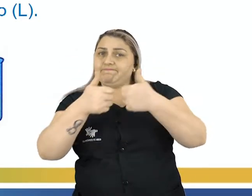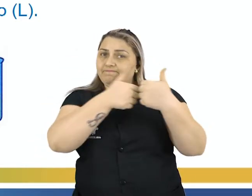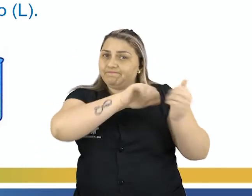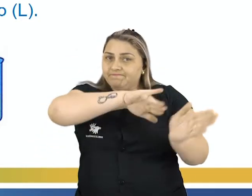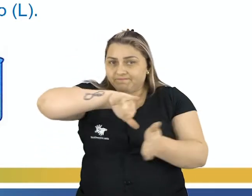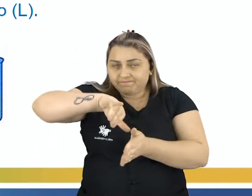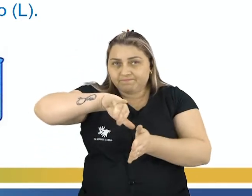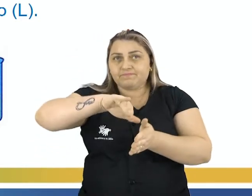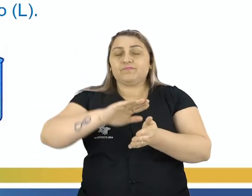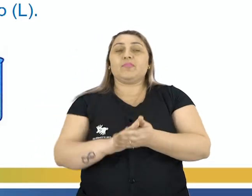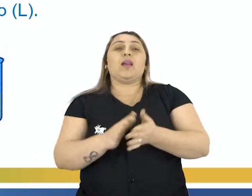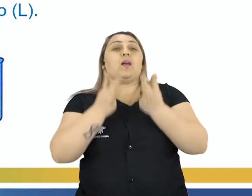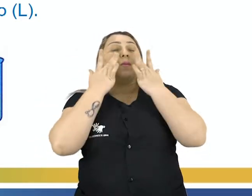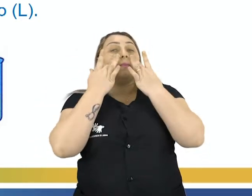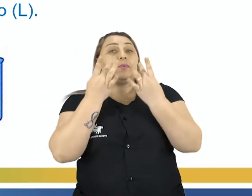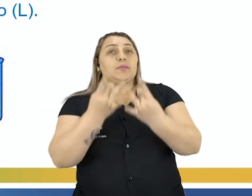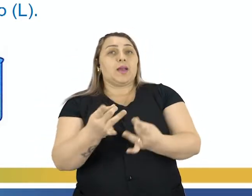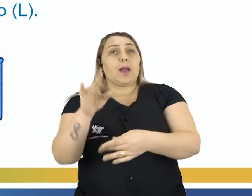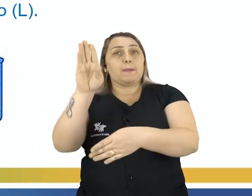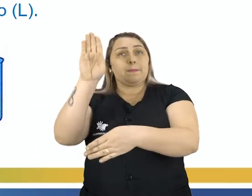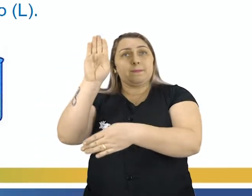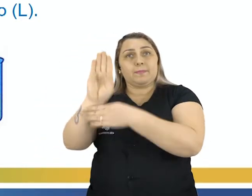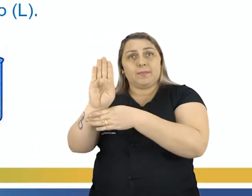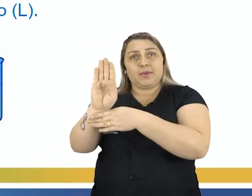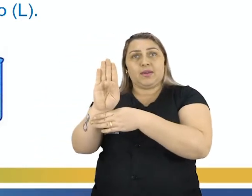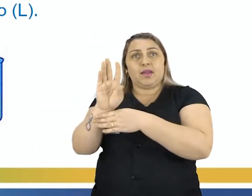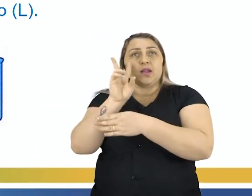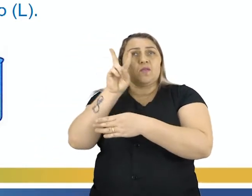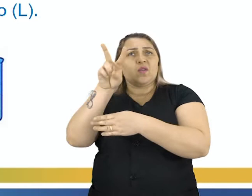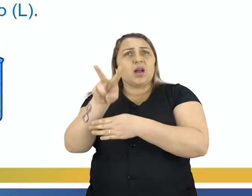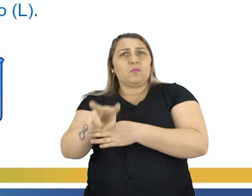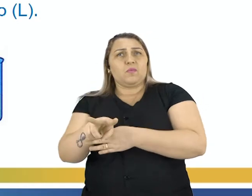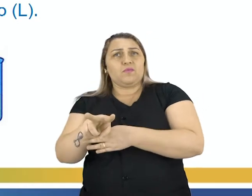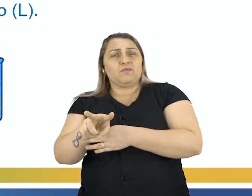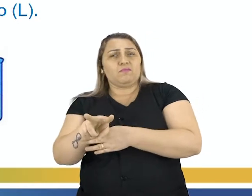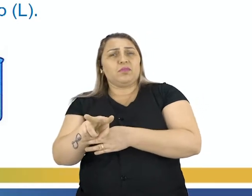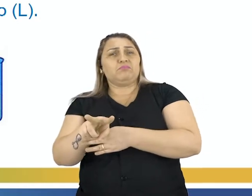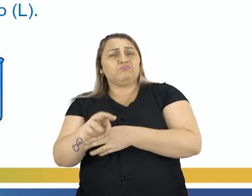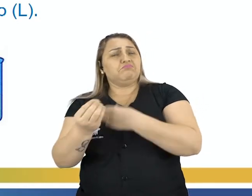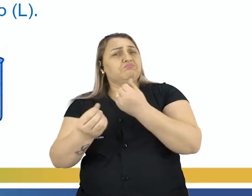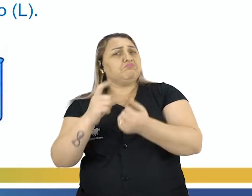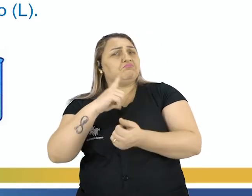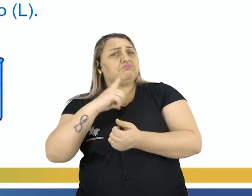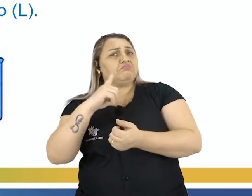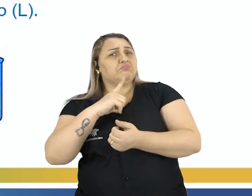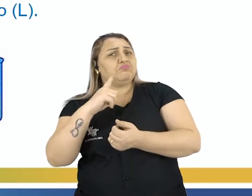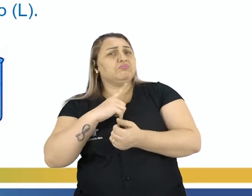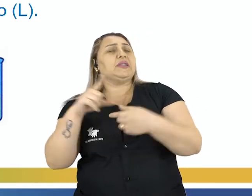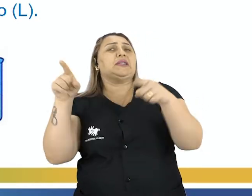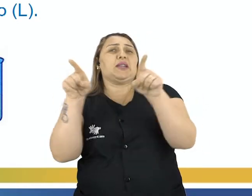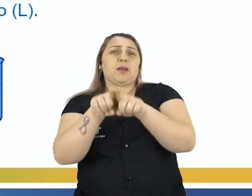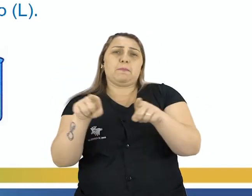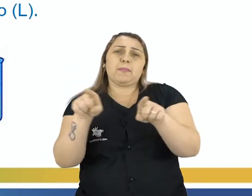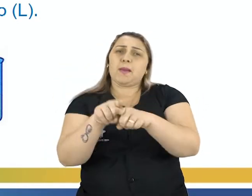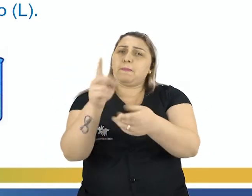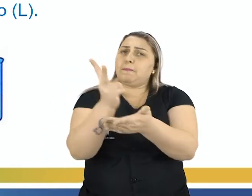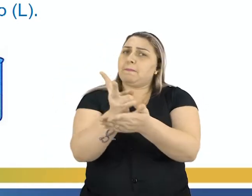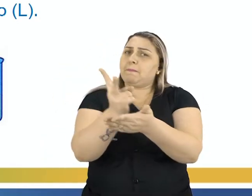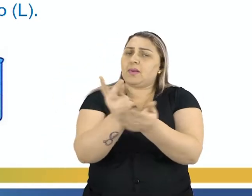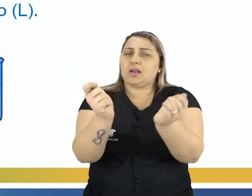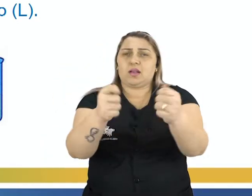recipiente. Nós observando a letra B, nós vamos ver que nesse recipiente também, ele também contém a